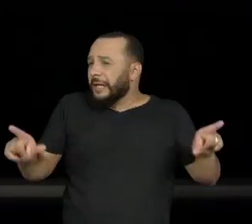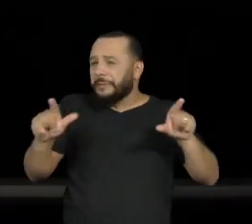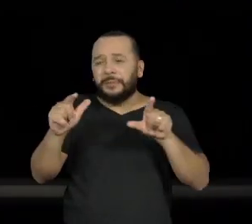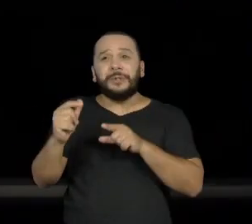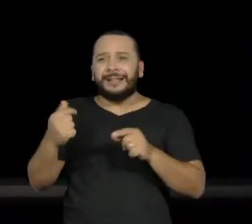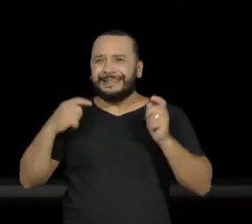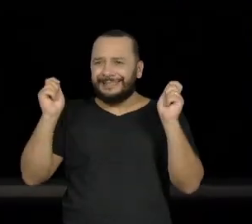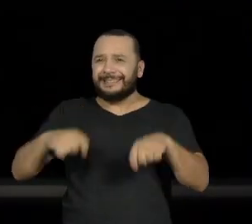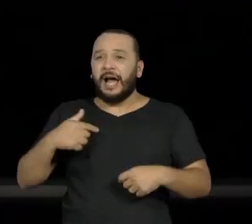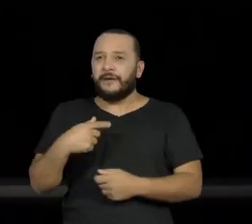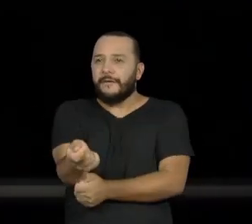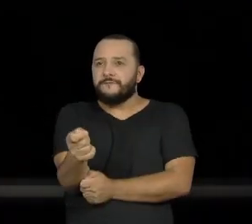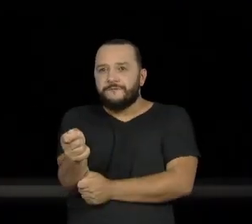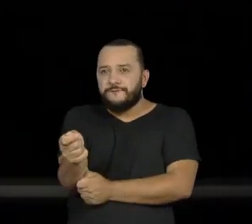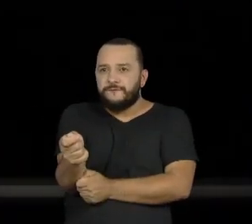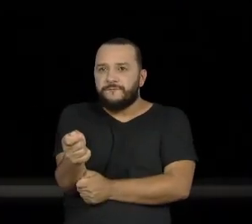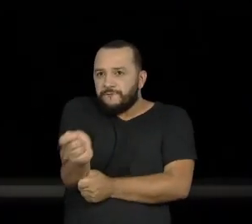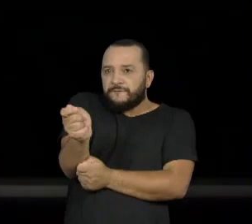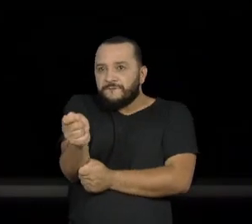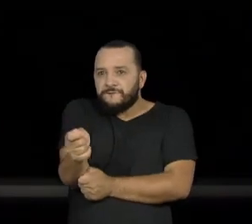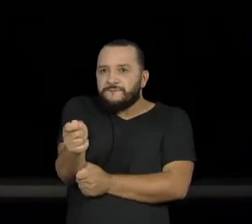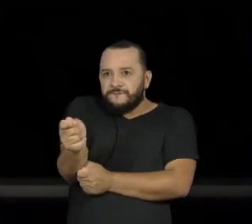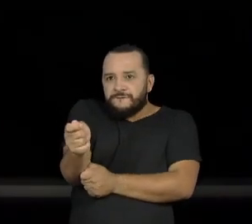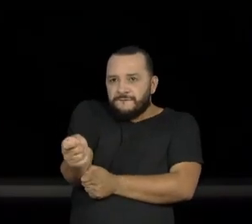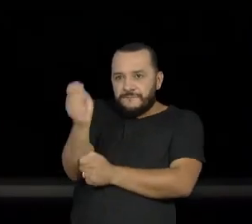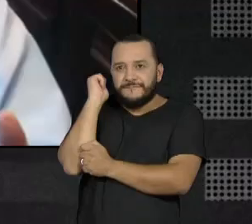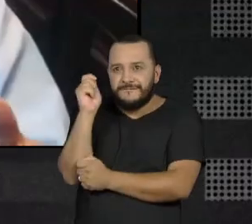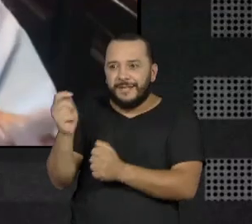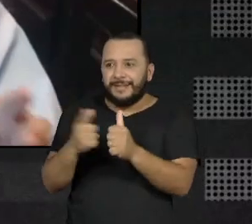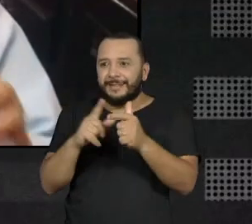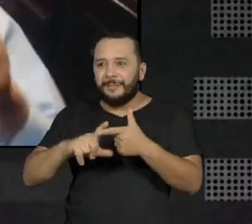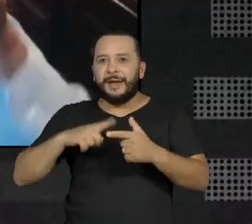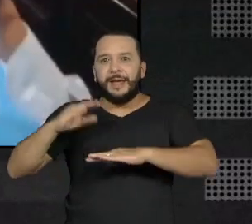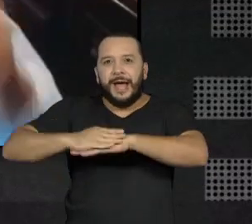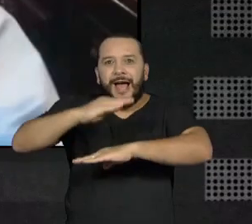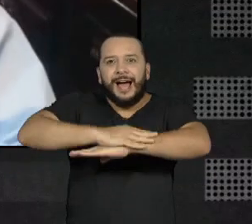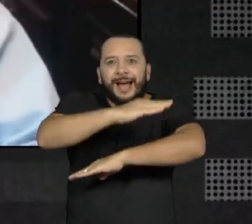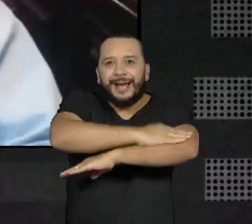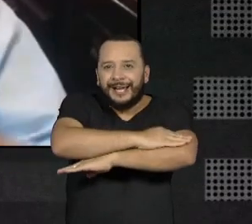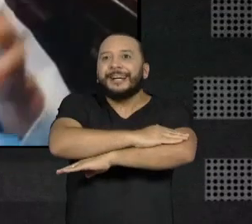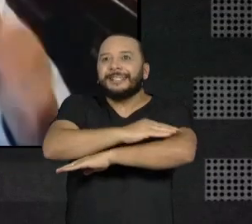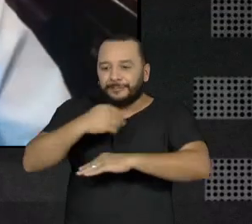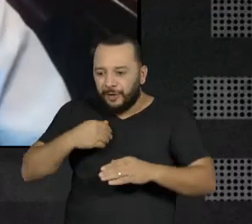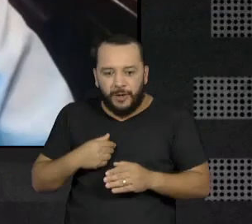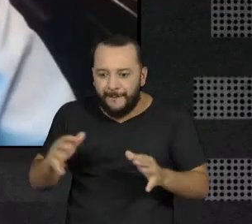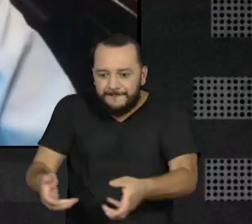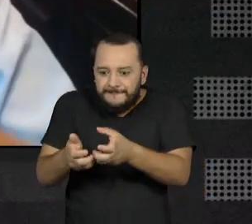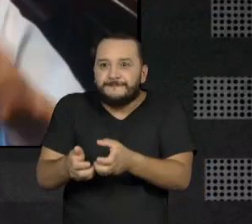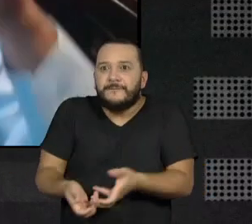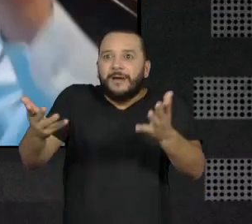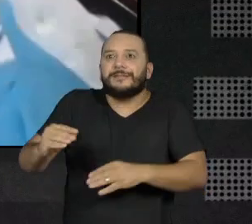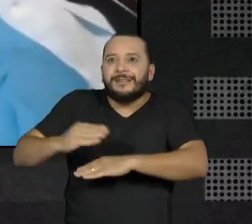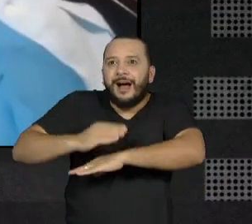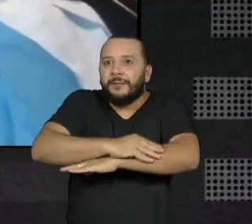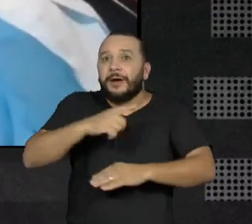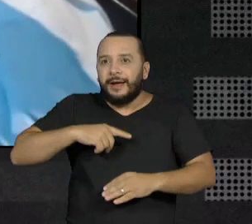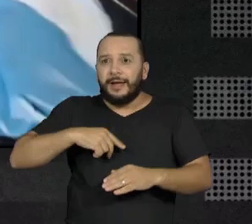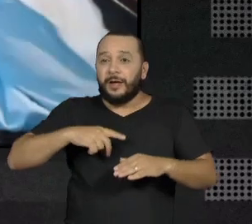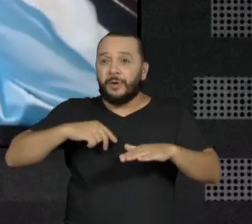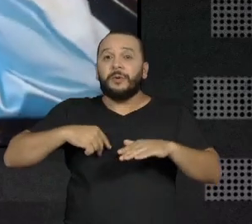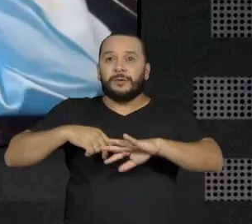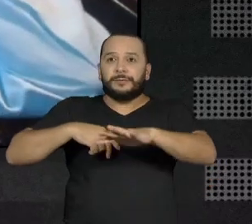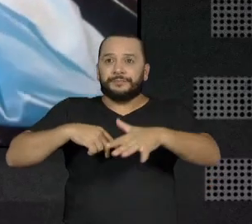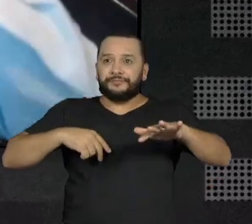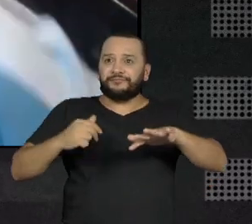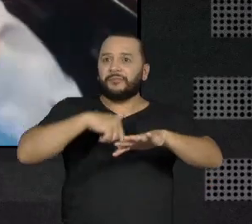Eu pegava peixinho, eu caçava rã no Rio Tietê limpo, nadava, mergulhava, aprendia. Eu nunca aprendi